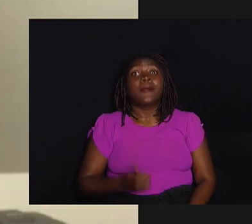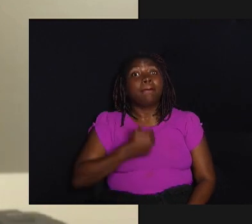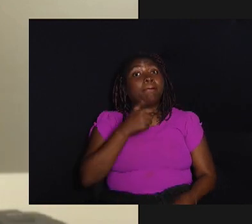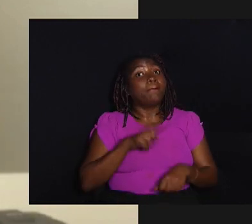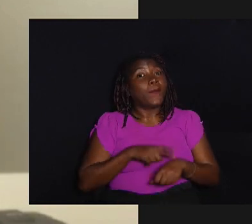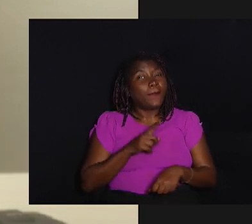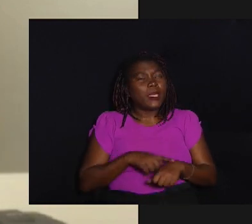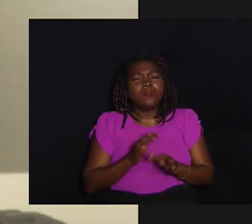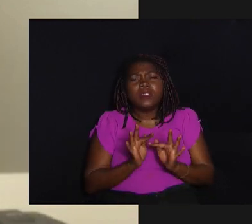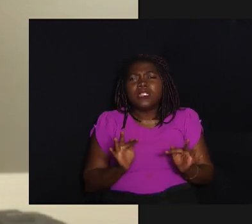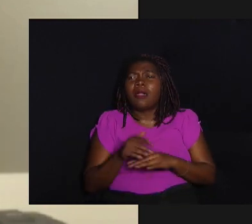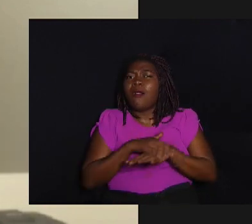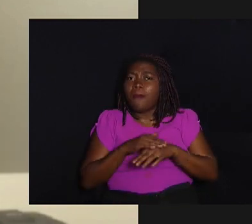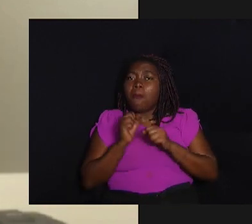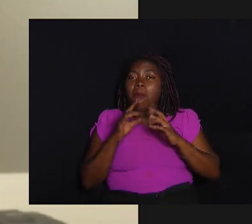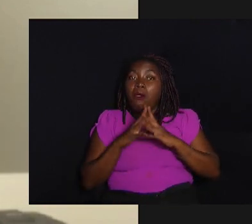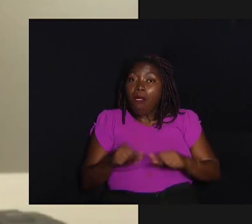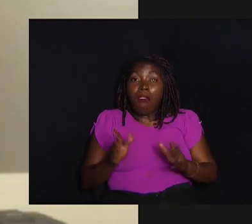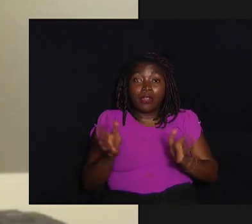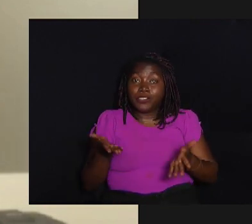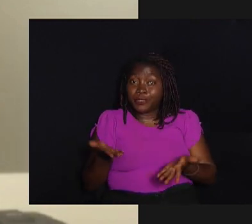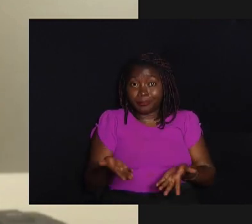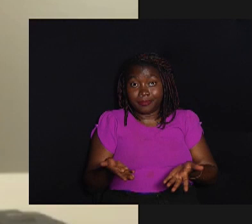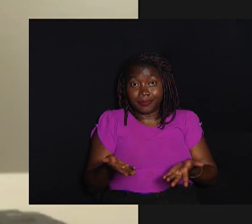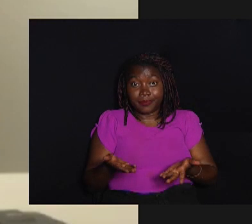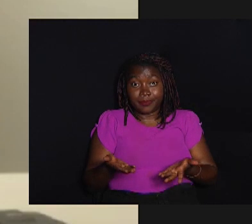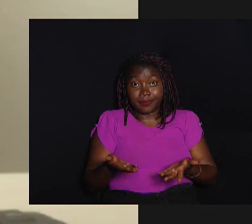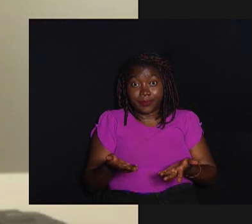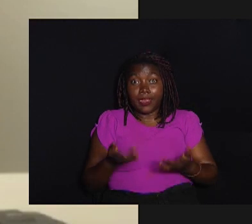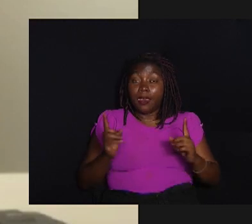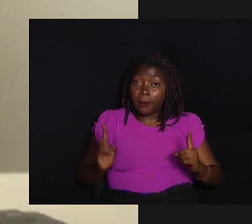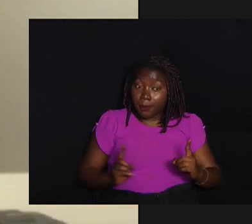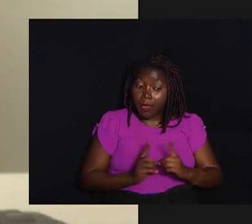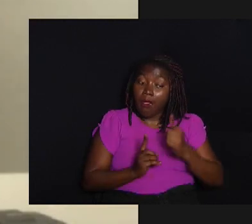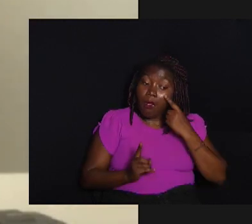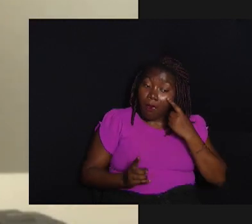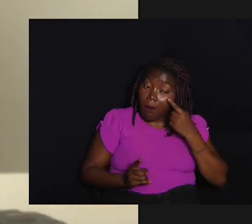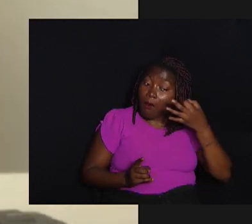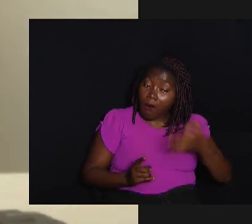simples conversa pode cessar já isso, né? Uma aproximação entre as partes. Olha, não é assim que funciona, vamos nos informar,